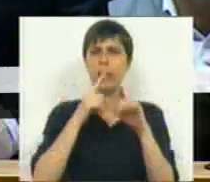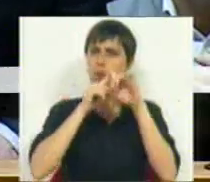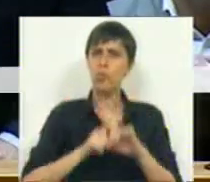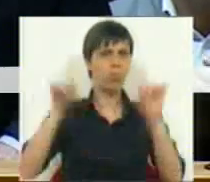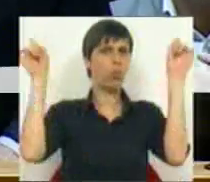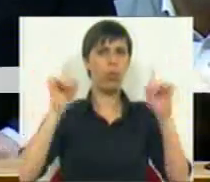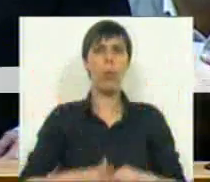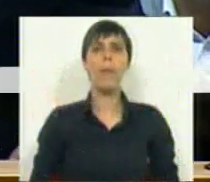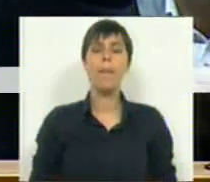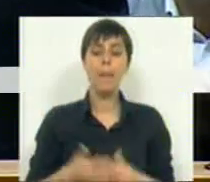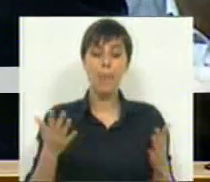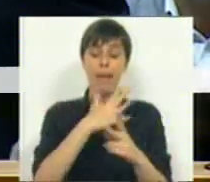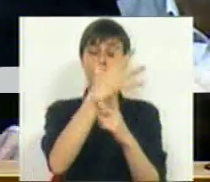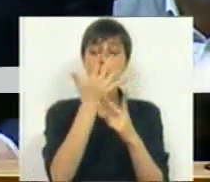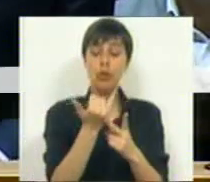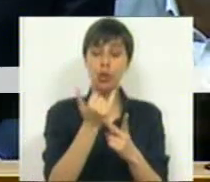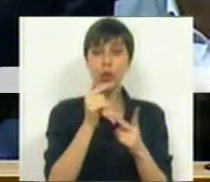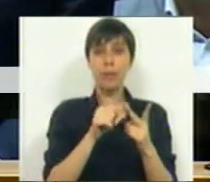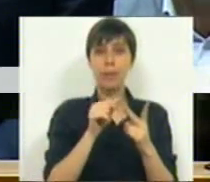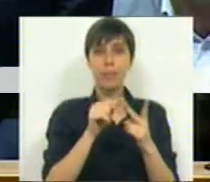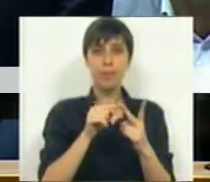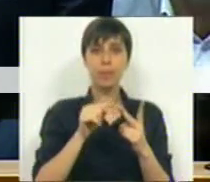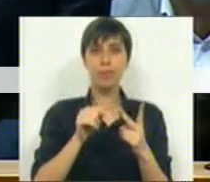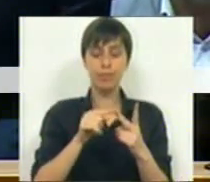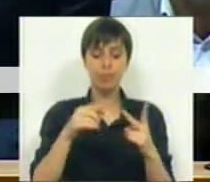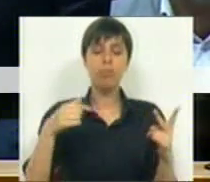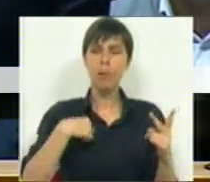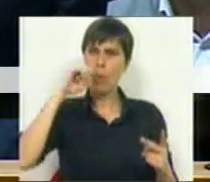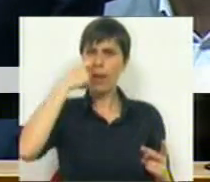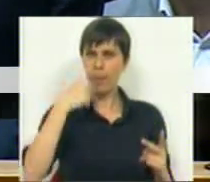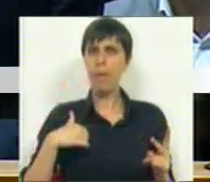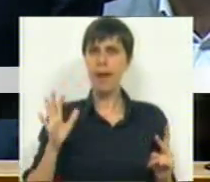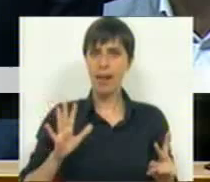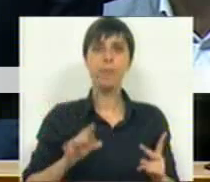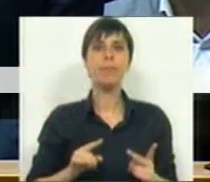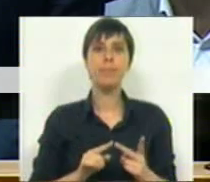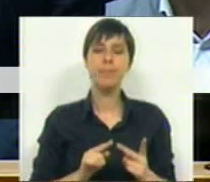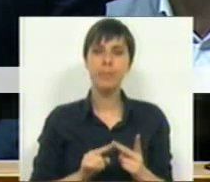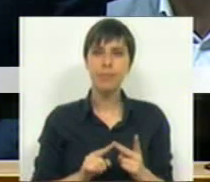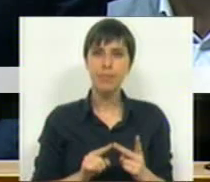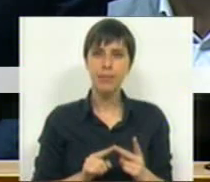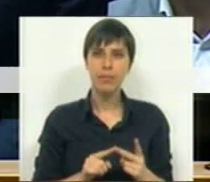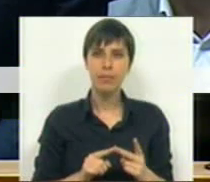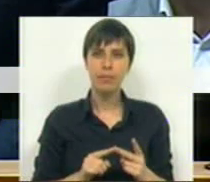diferente. Em segundo lugar, eu reparei que,